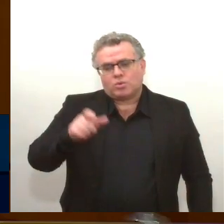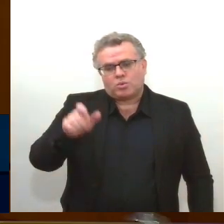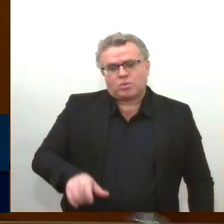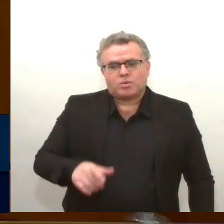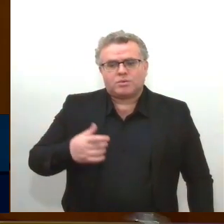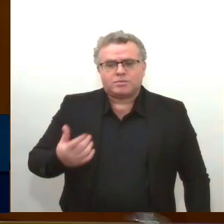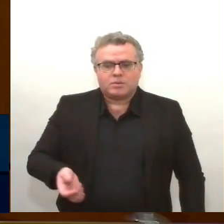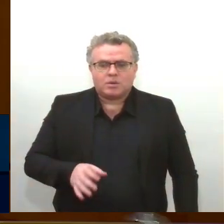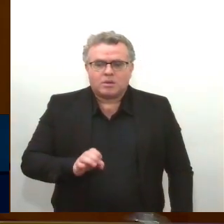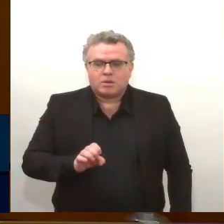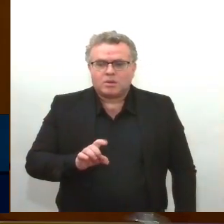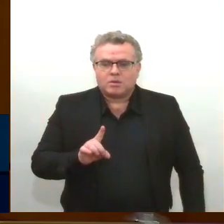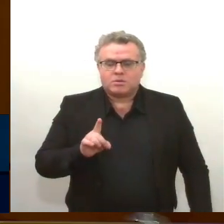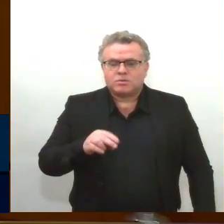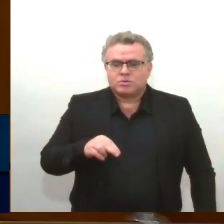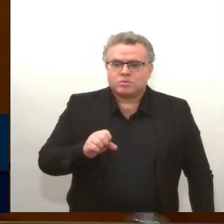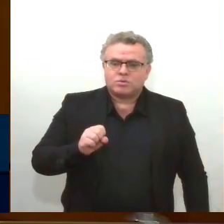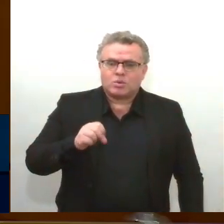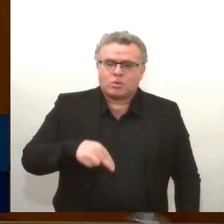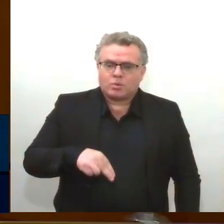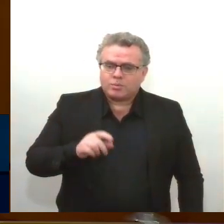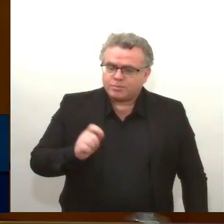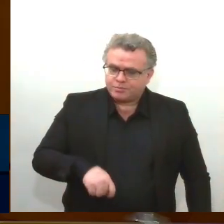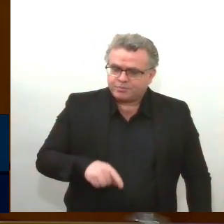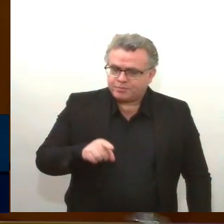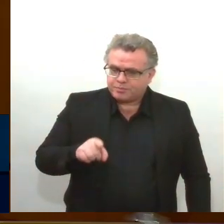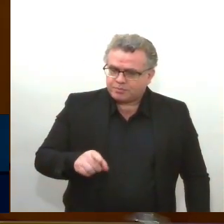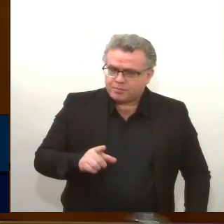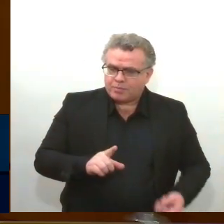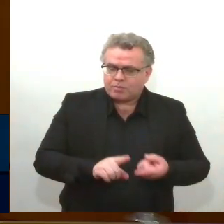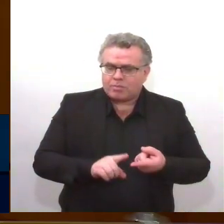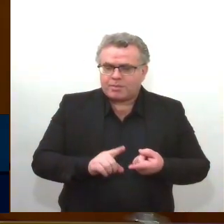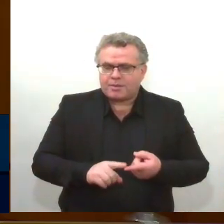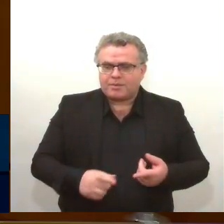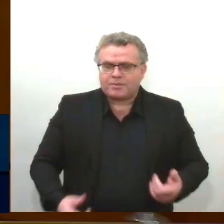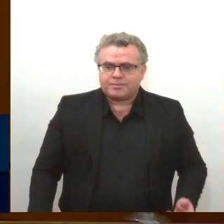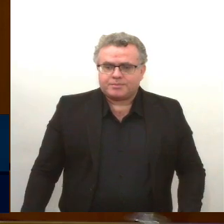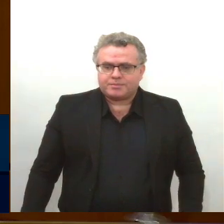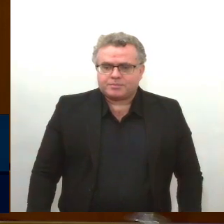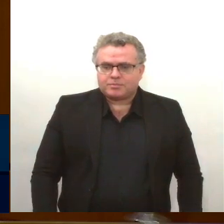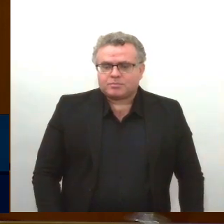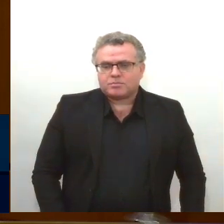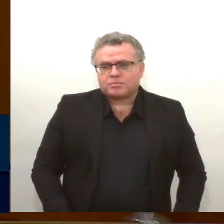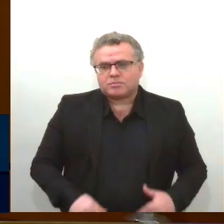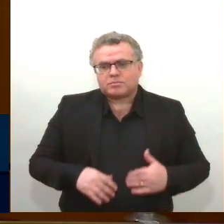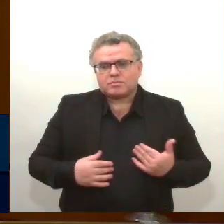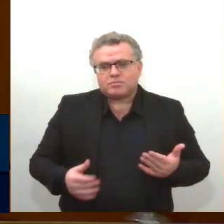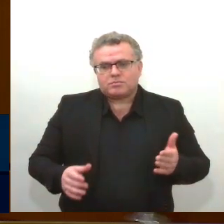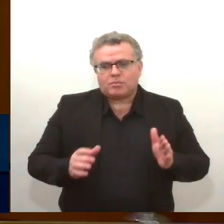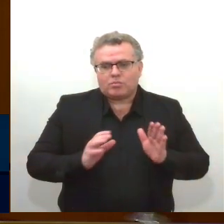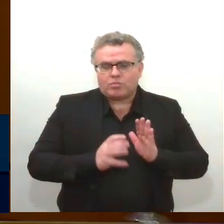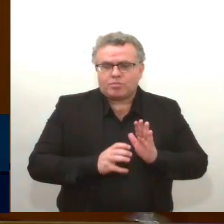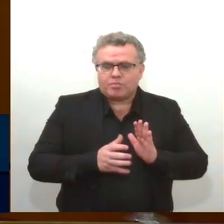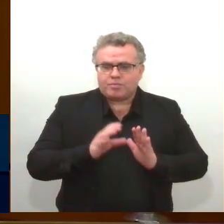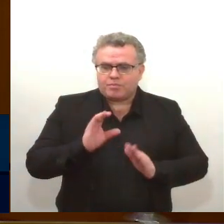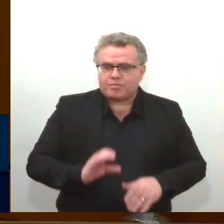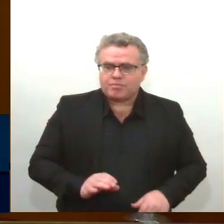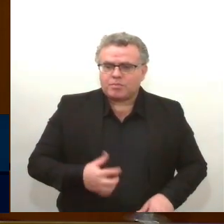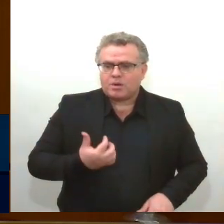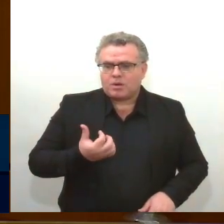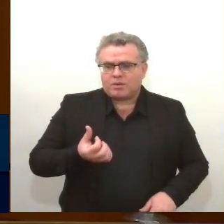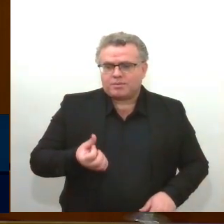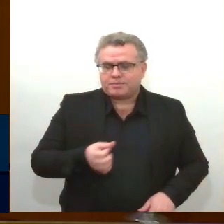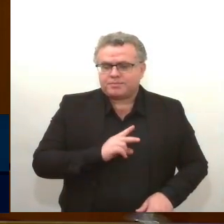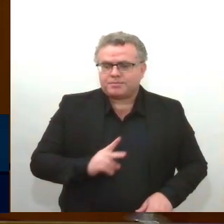do Povo de Nossa Senhora Aparecida lá em Nossa Senhora Aparecida o cidadania conseguiu eleger seis vereadores seis